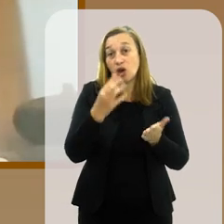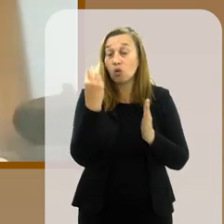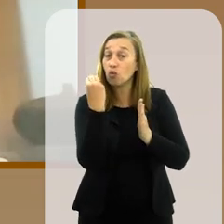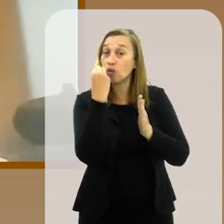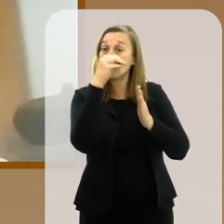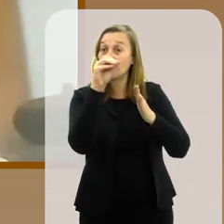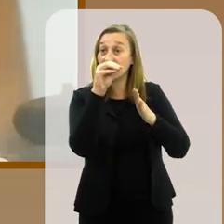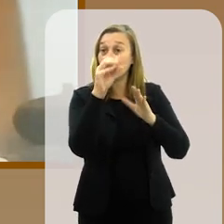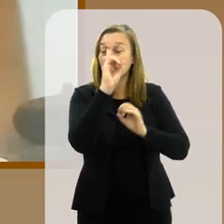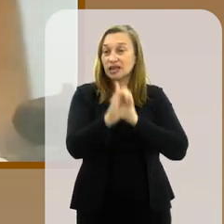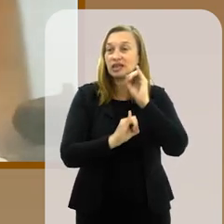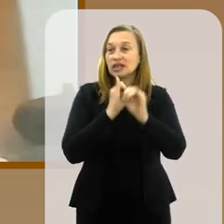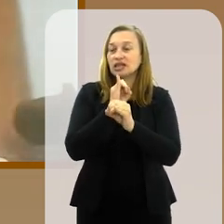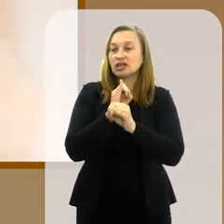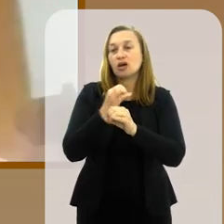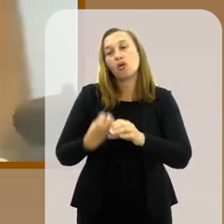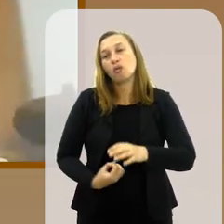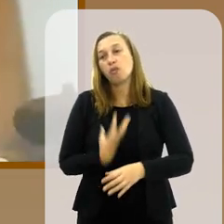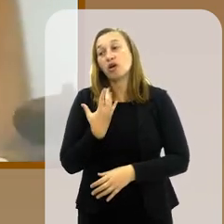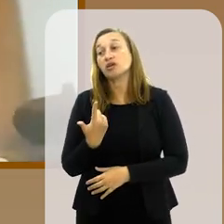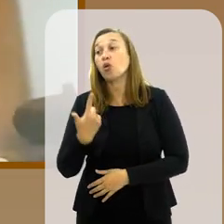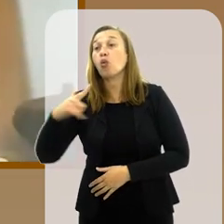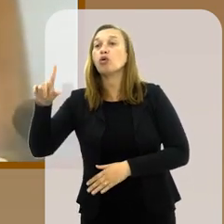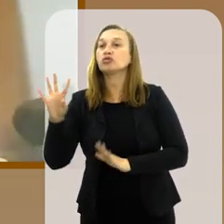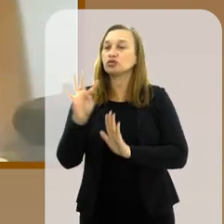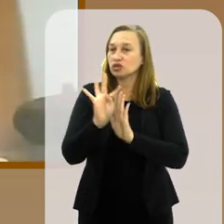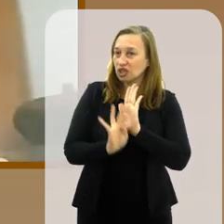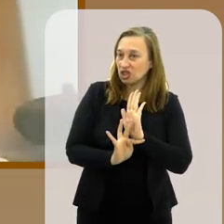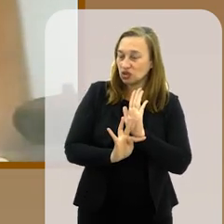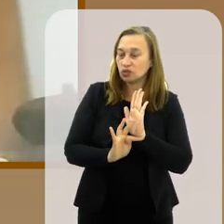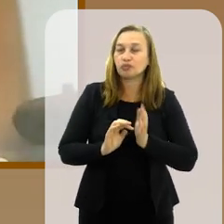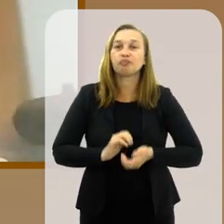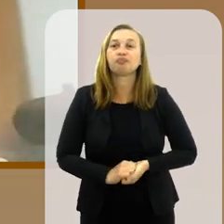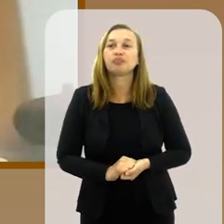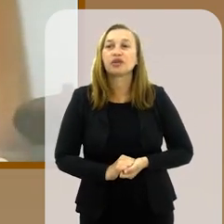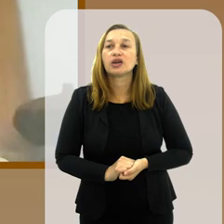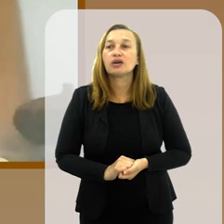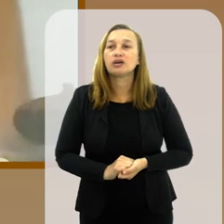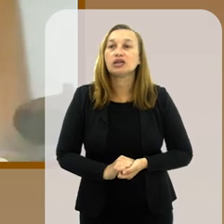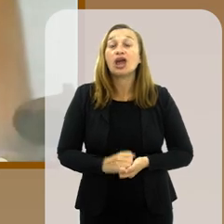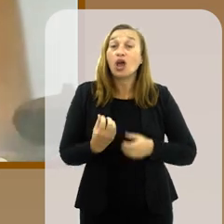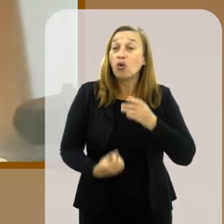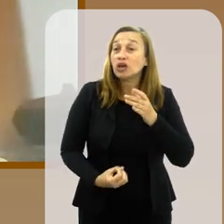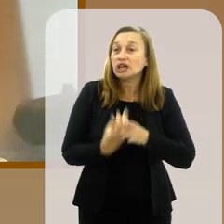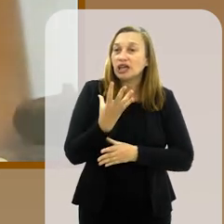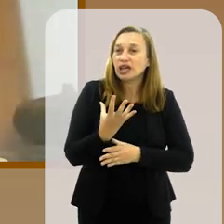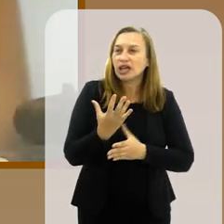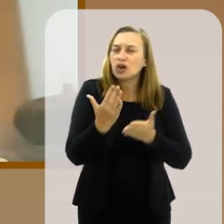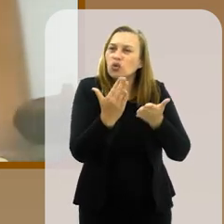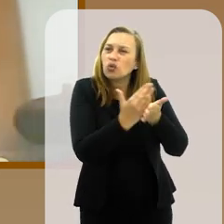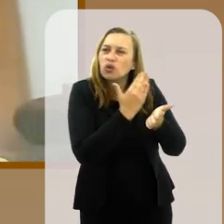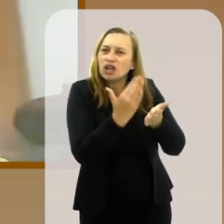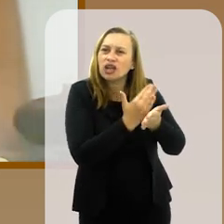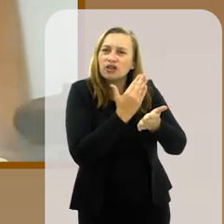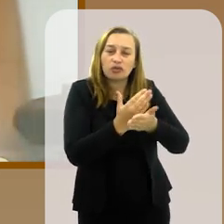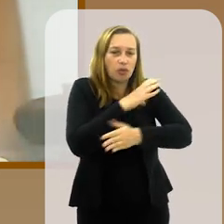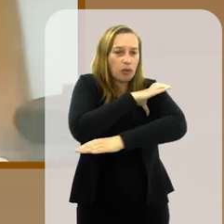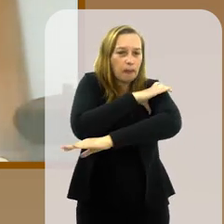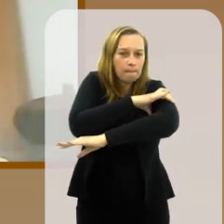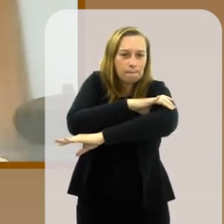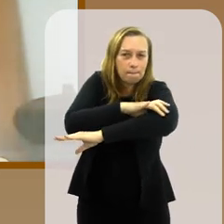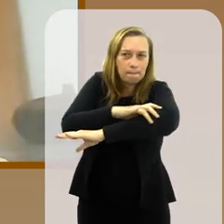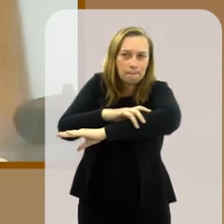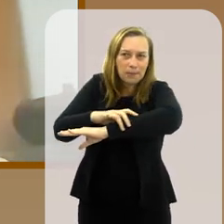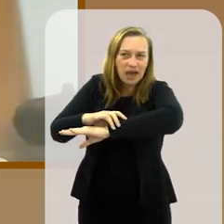Coloquei na internet, é um poema de um outro texto que eu estou fazendo, uma outra coletânea. Eu criei o livro Braço